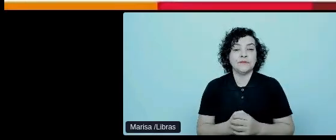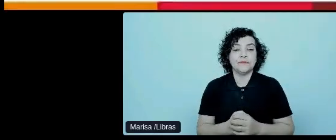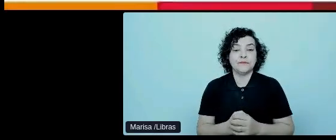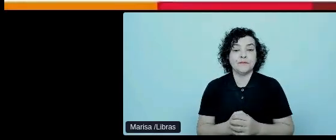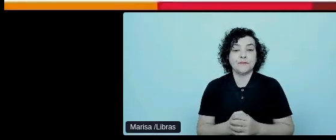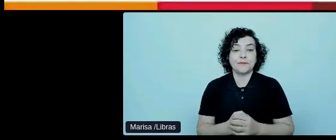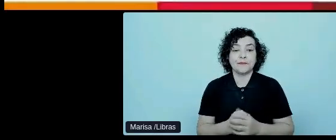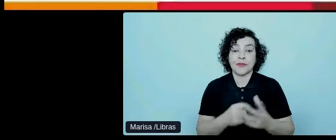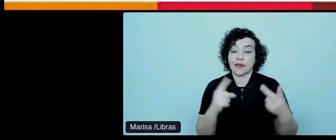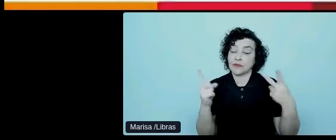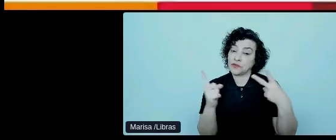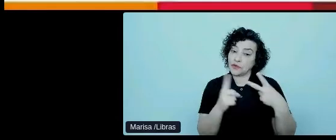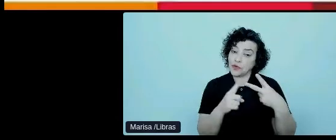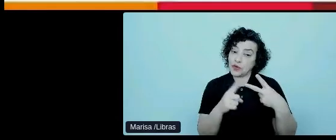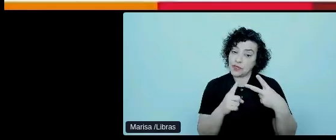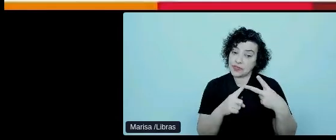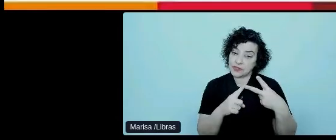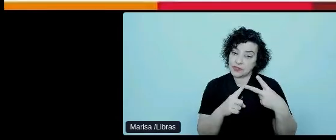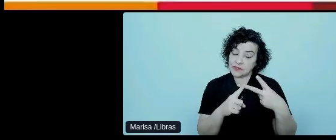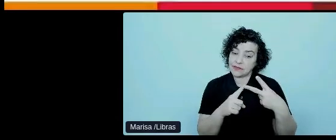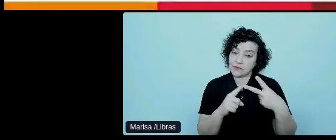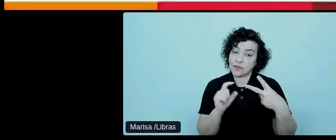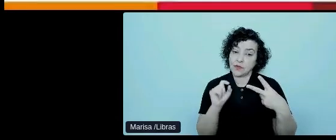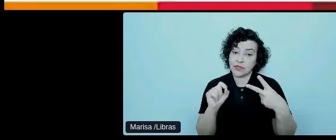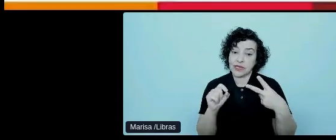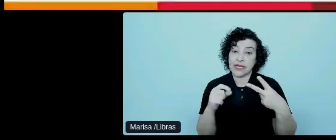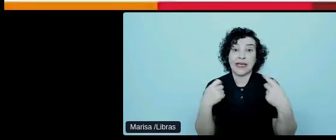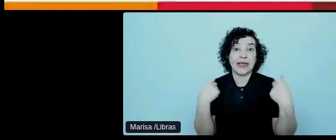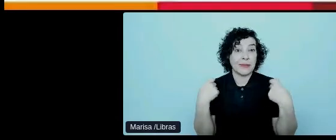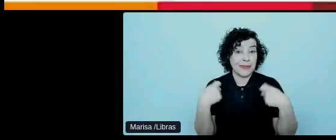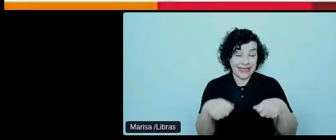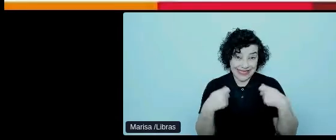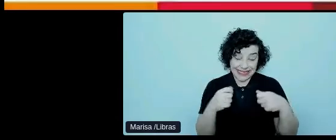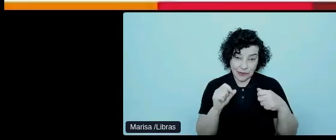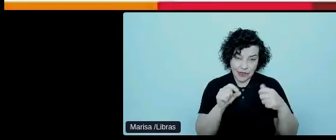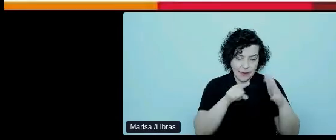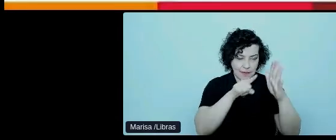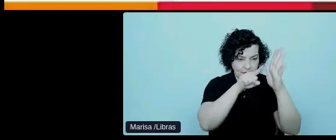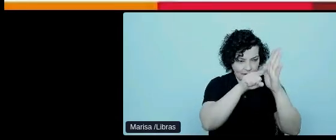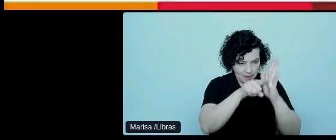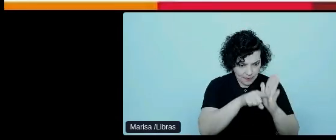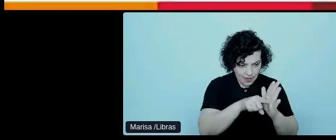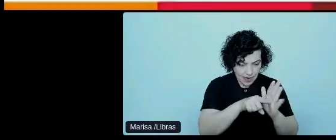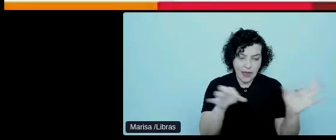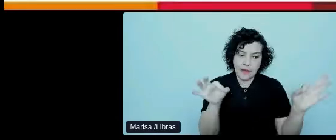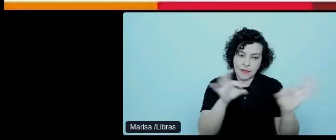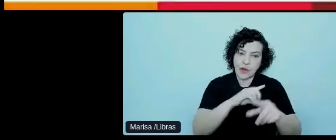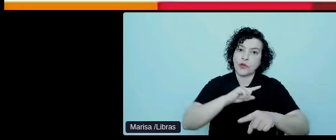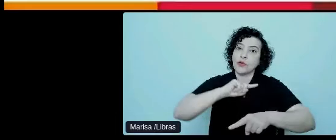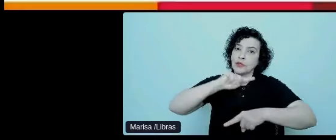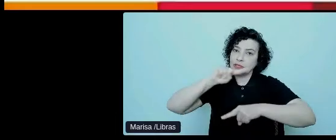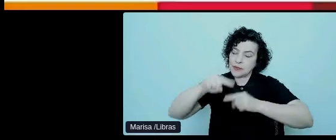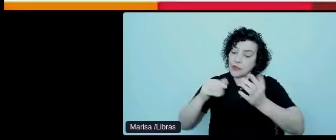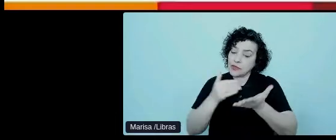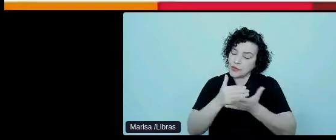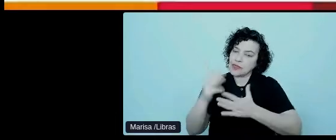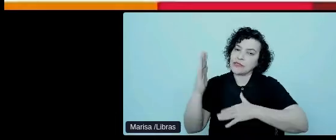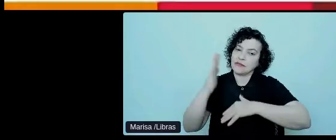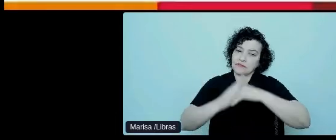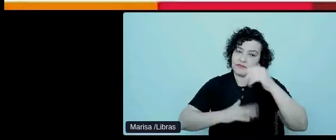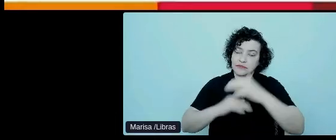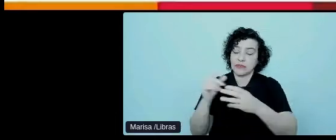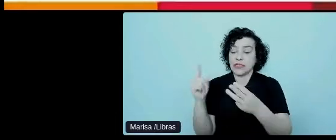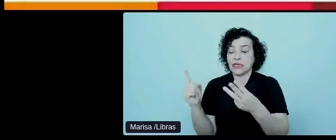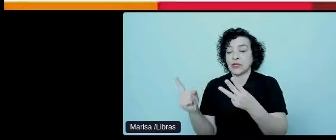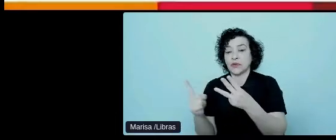A 2, o ponto 2 deveria ser feito, então não tinha uma prioridade tão alta. E o